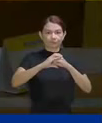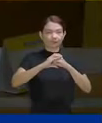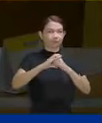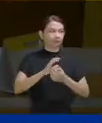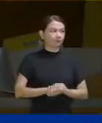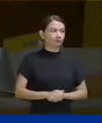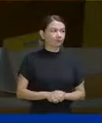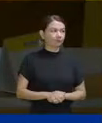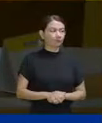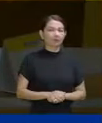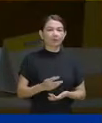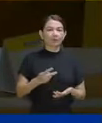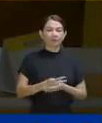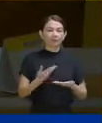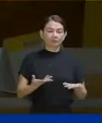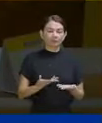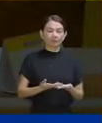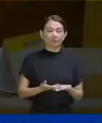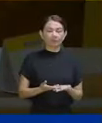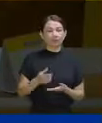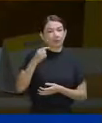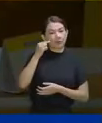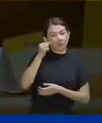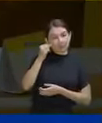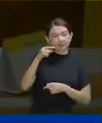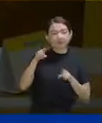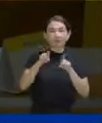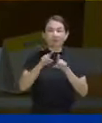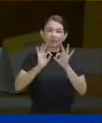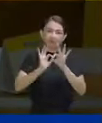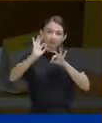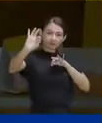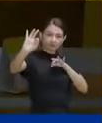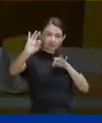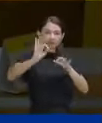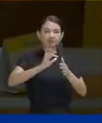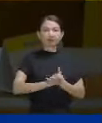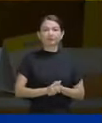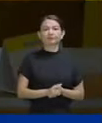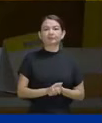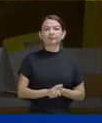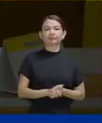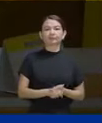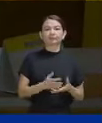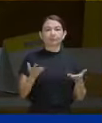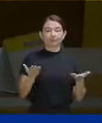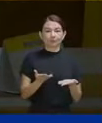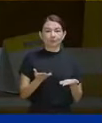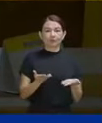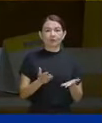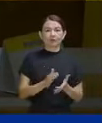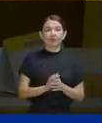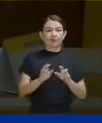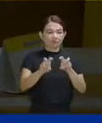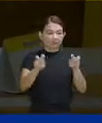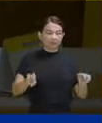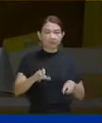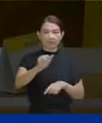no desembargador Carmo Antônio, presidente do Tribunal Regional Eleitoral do Amapá. Na tela, no canto direito superior, logo